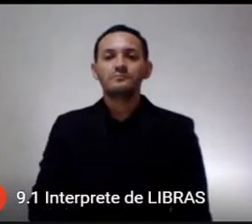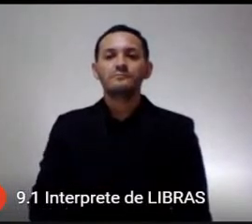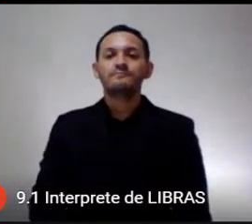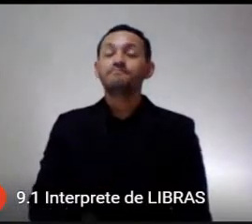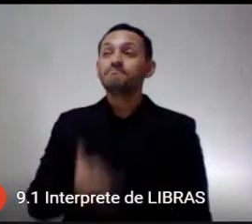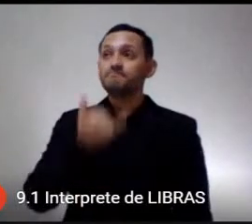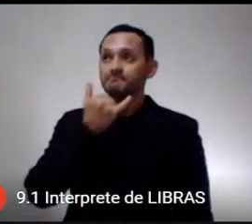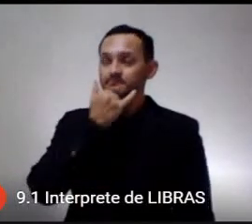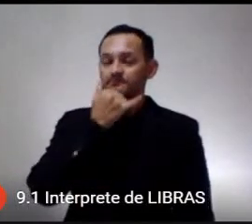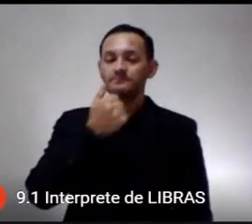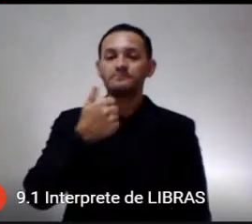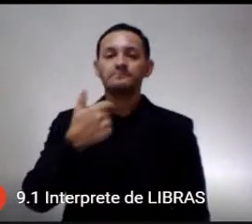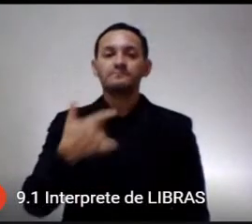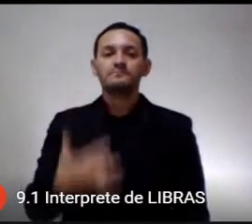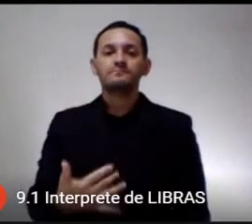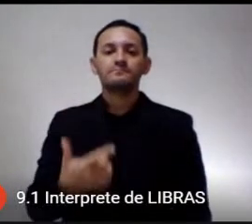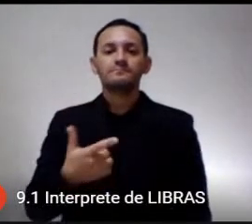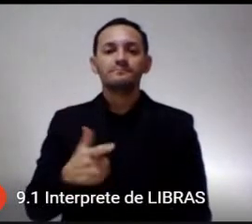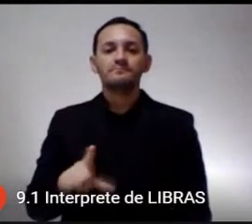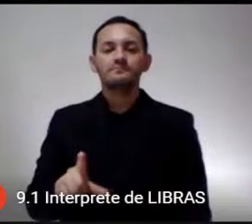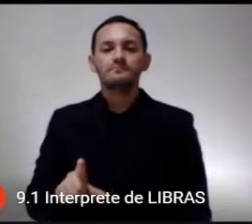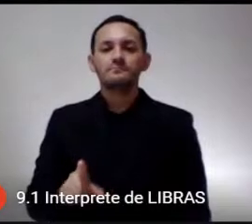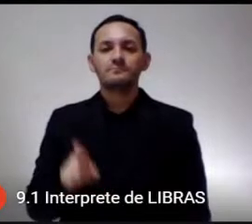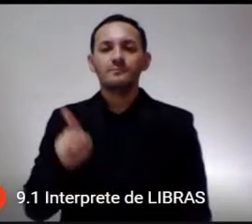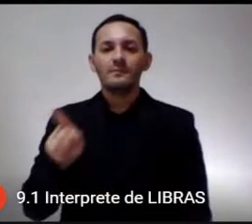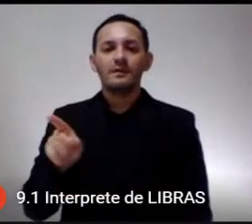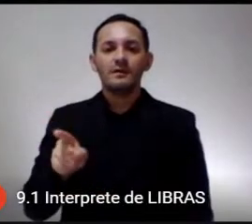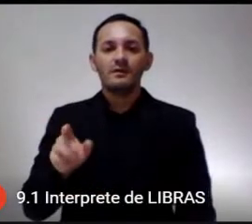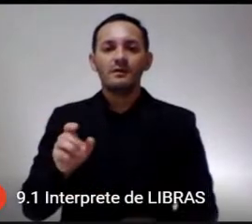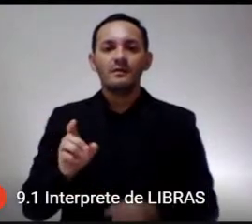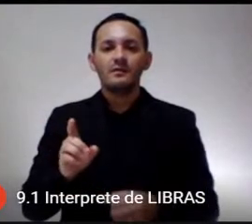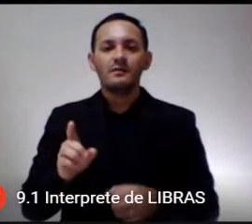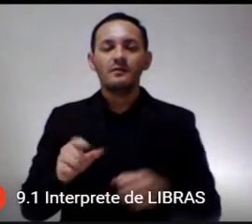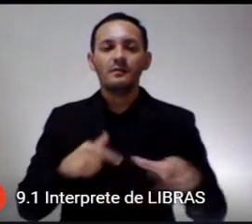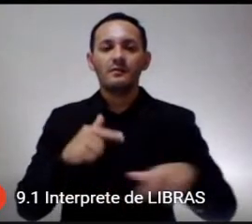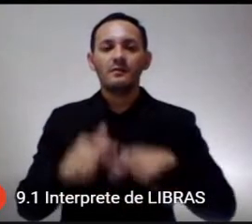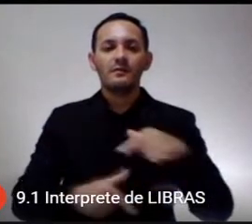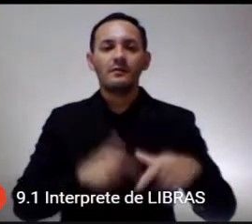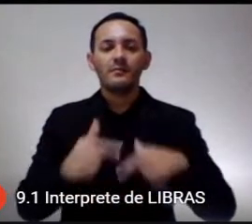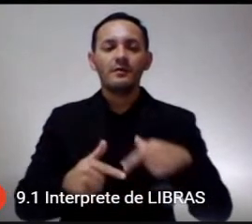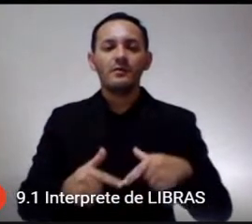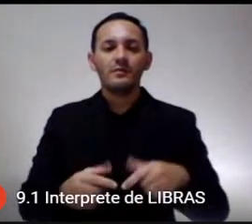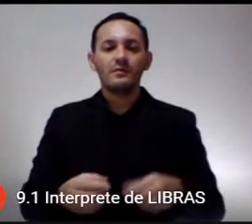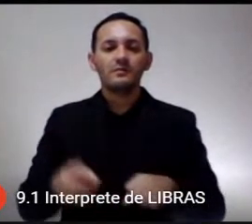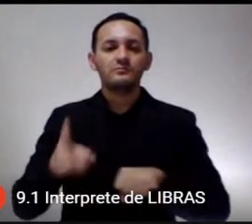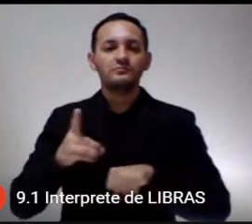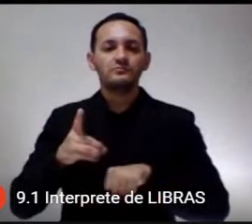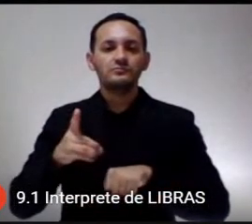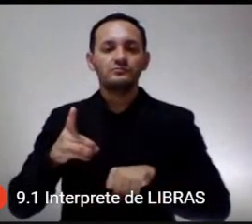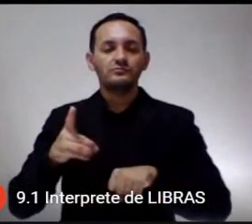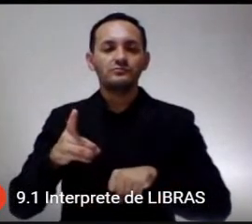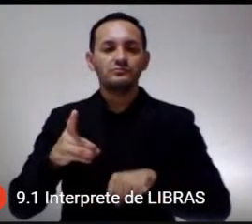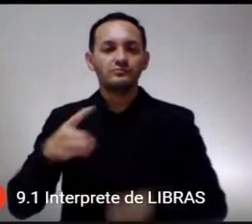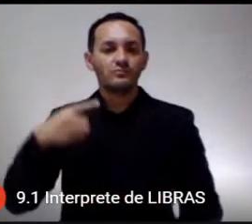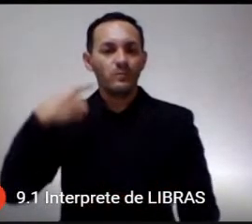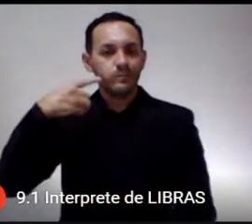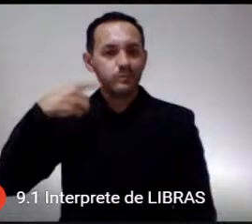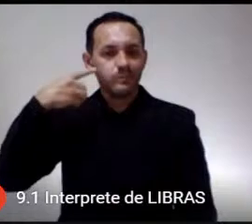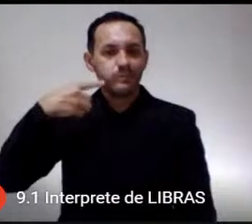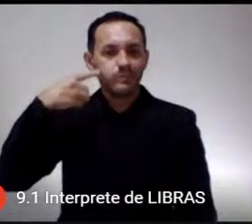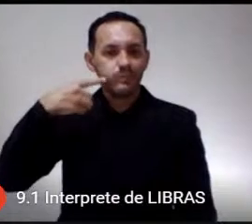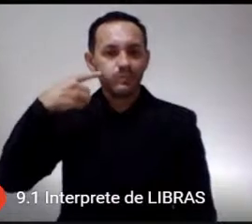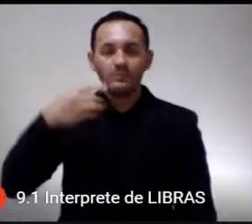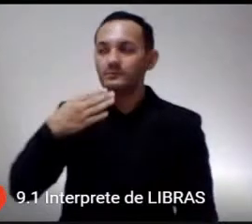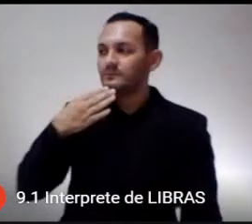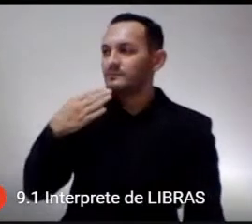Desembargador, o pedido dele é que ele advoga para alguns municípios, embora ele fala no requerimento dele que ele não